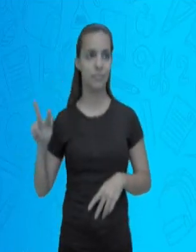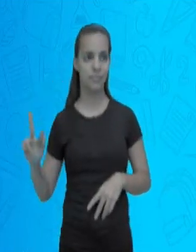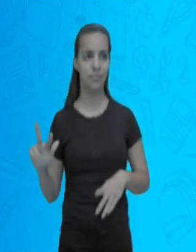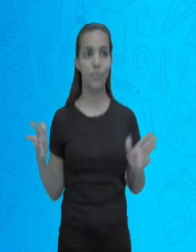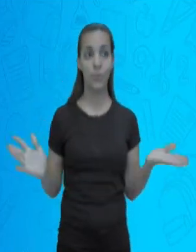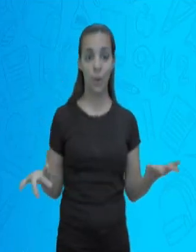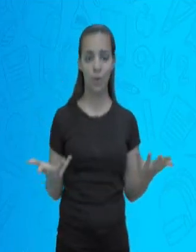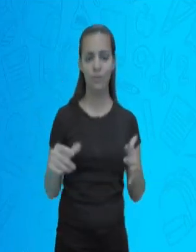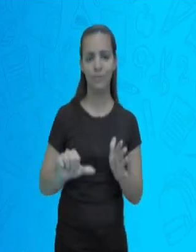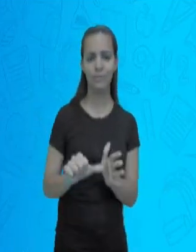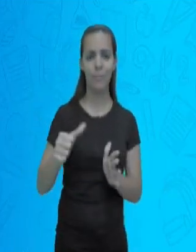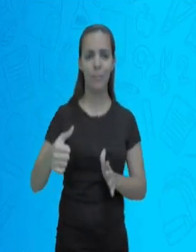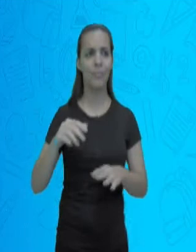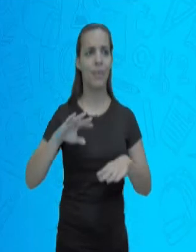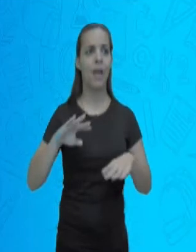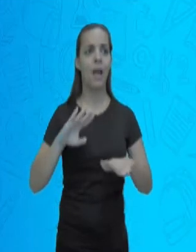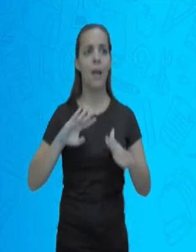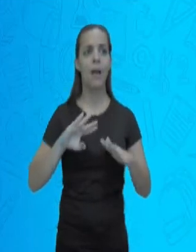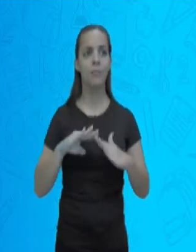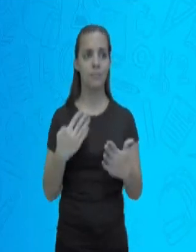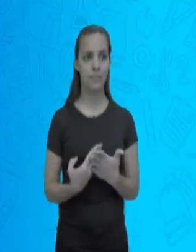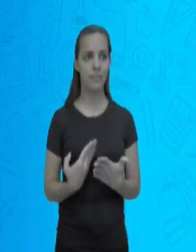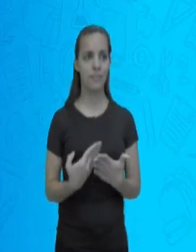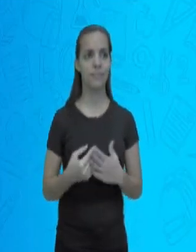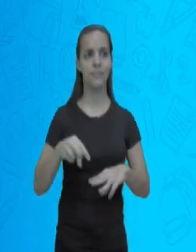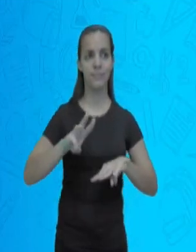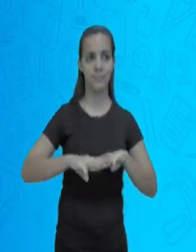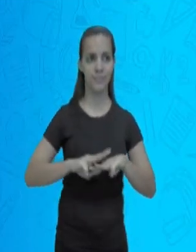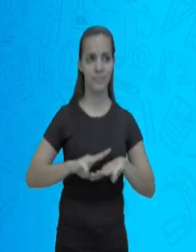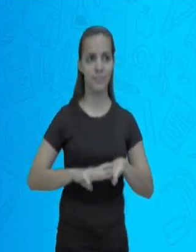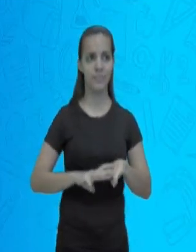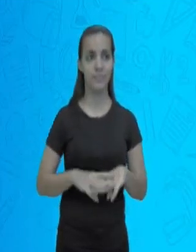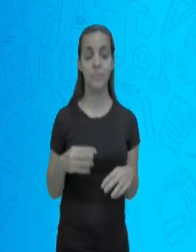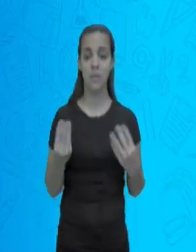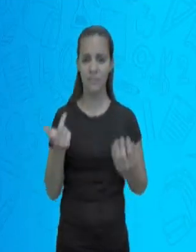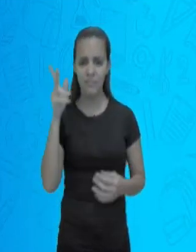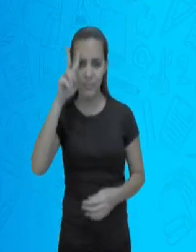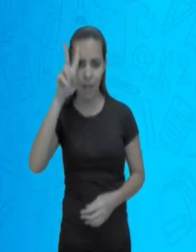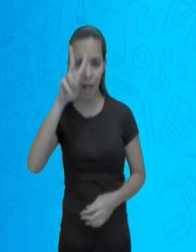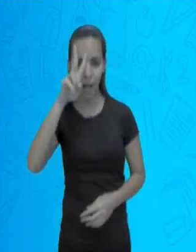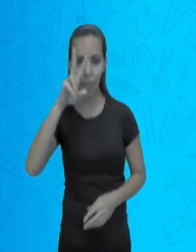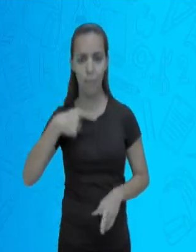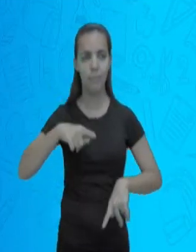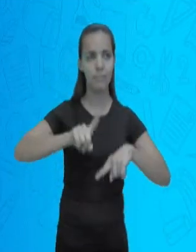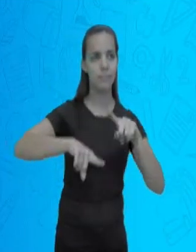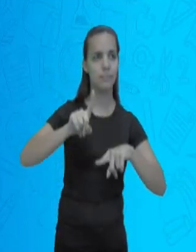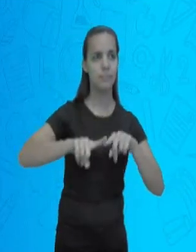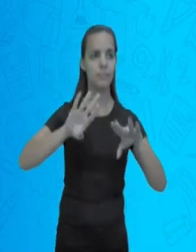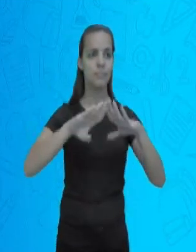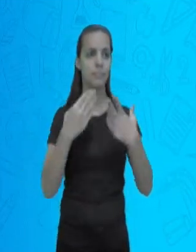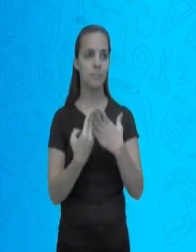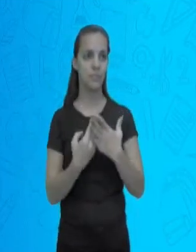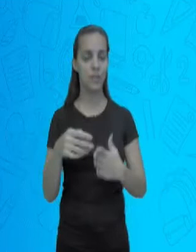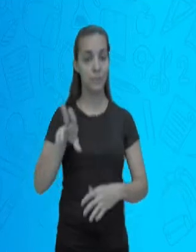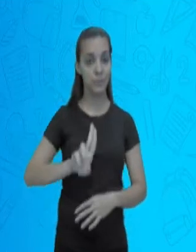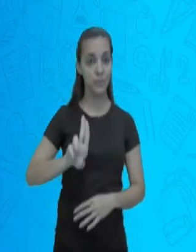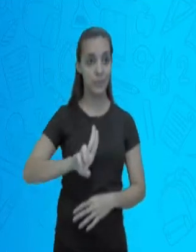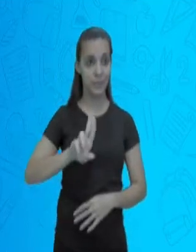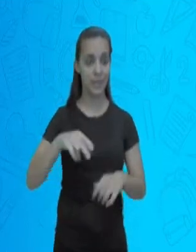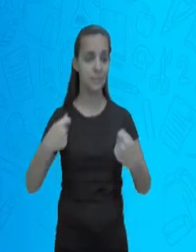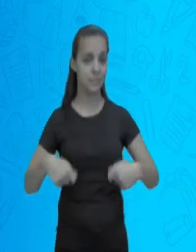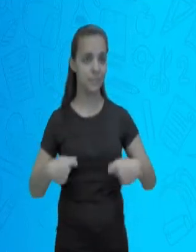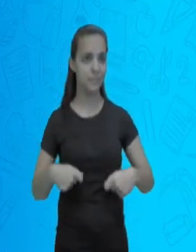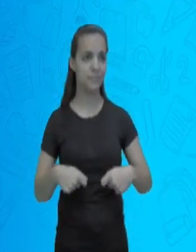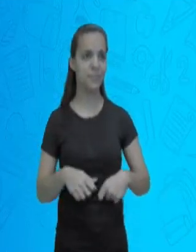temos mais uma aula de geometria. Estão lembrados dos materiais necessários para a aula de geometria? Você vai